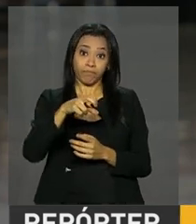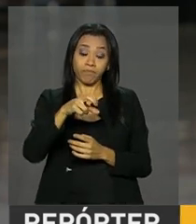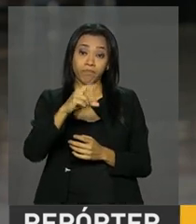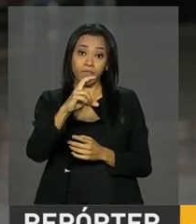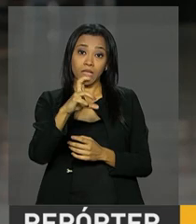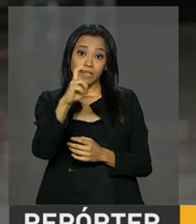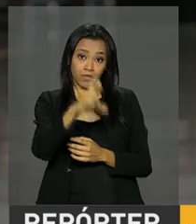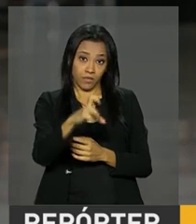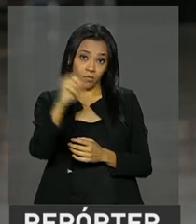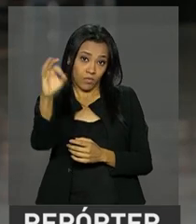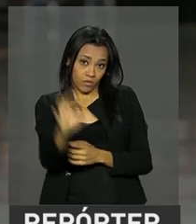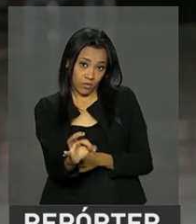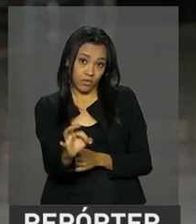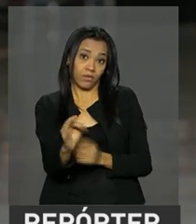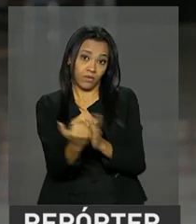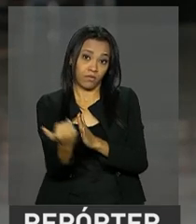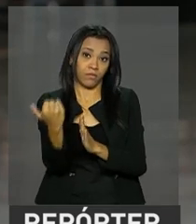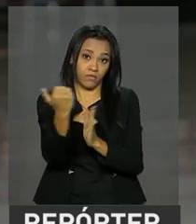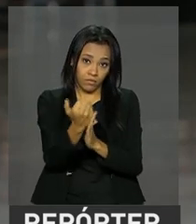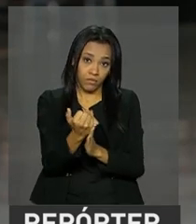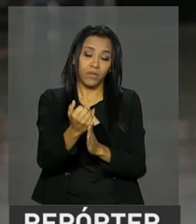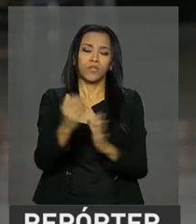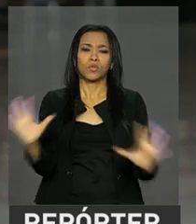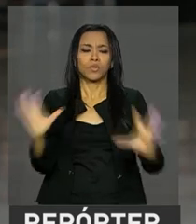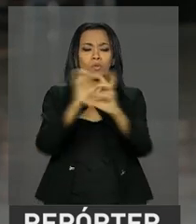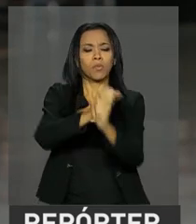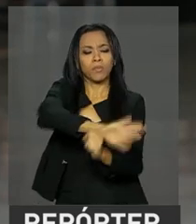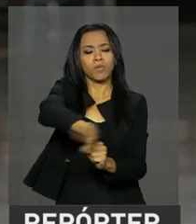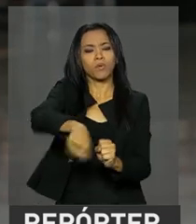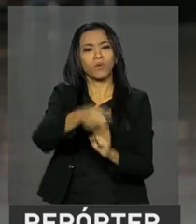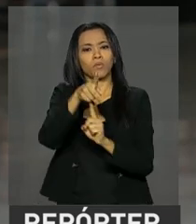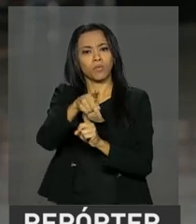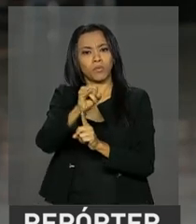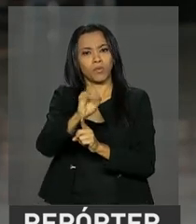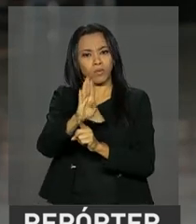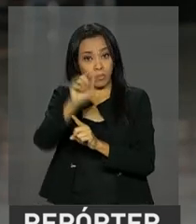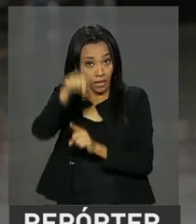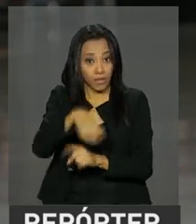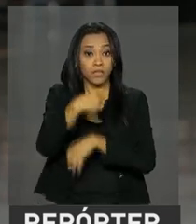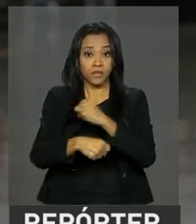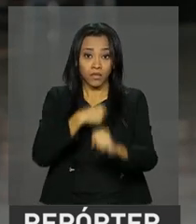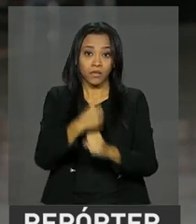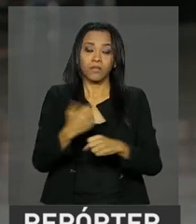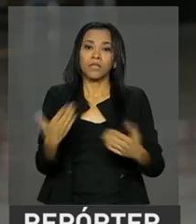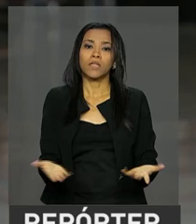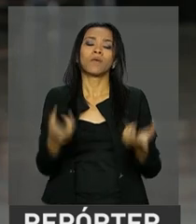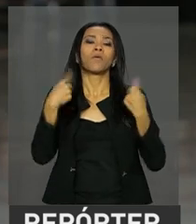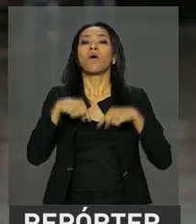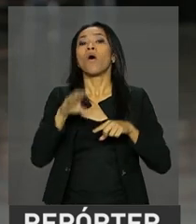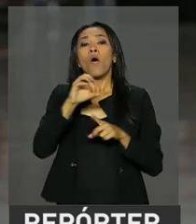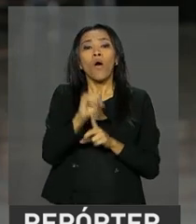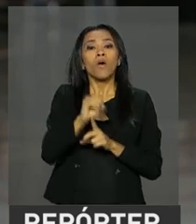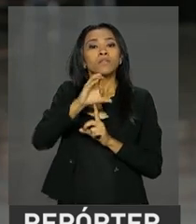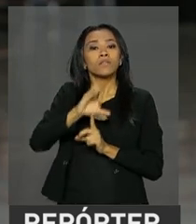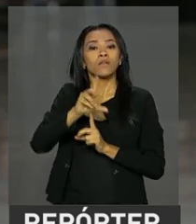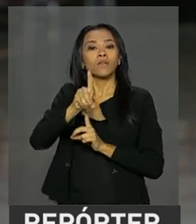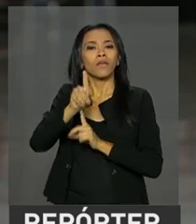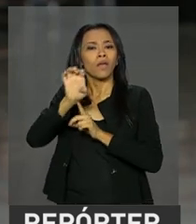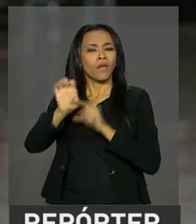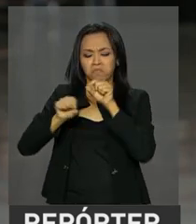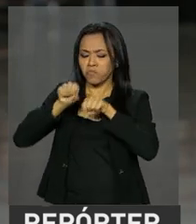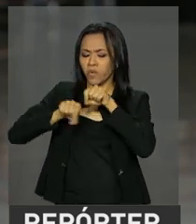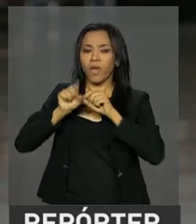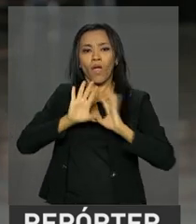a soma de todas as riquezas produzidas no país para este ano mas Leandro aí a ocde que é uma organização